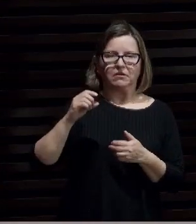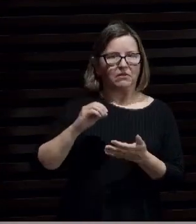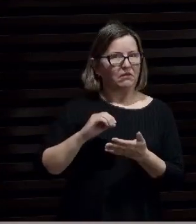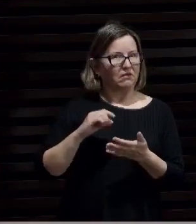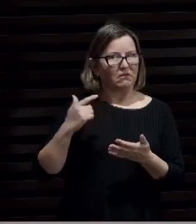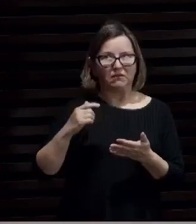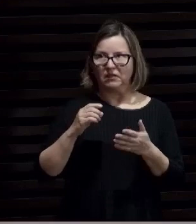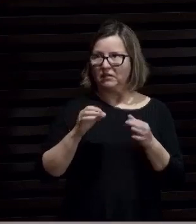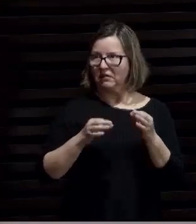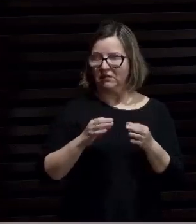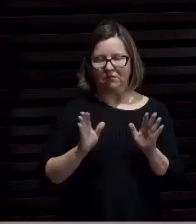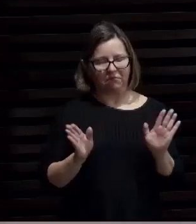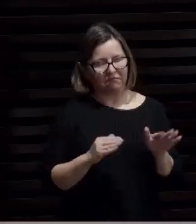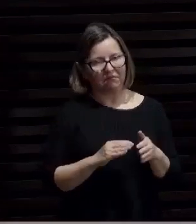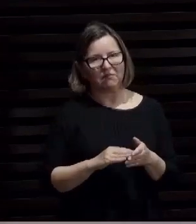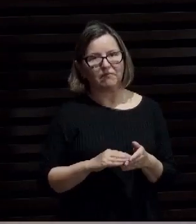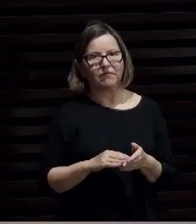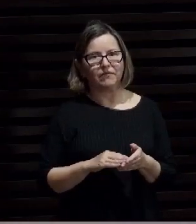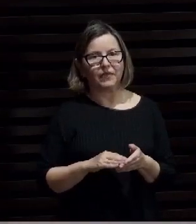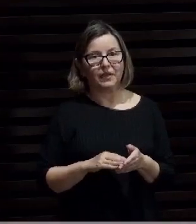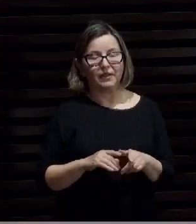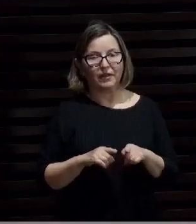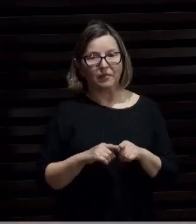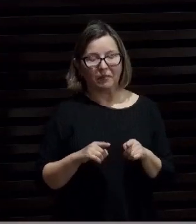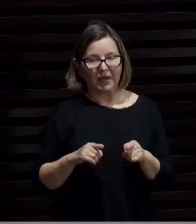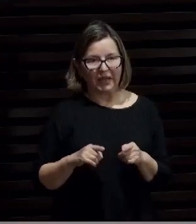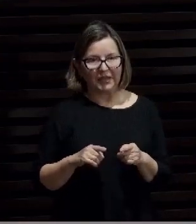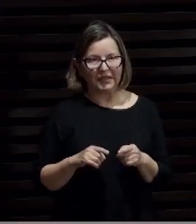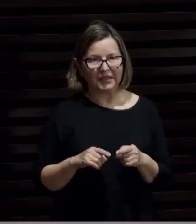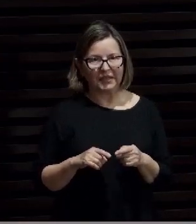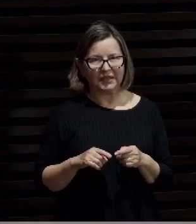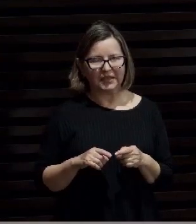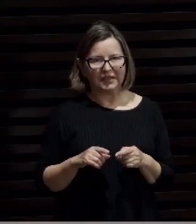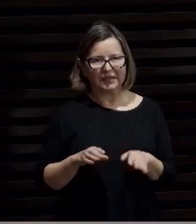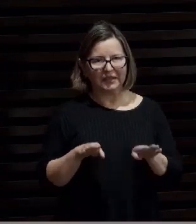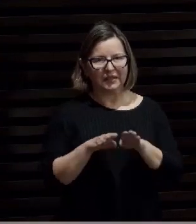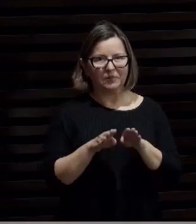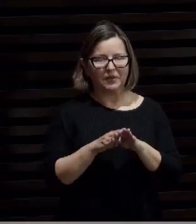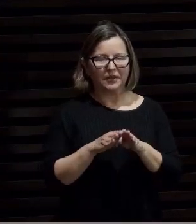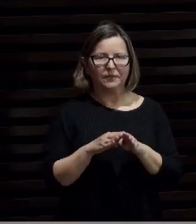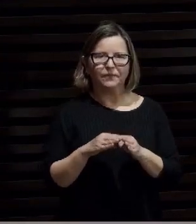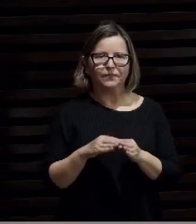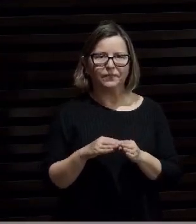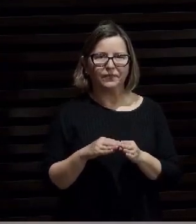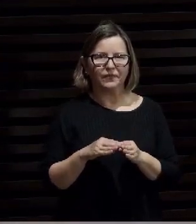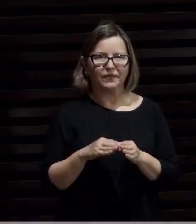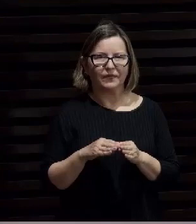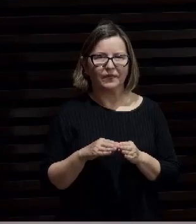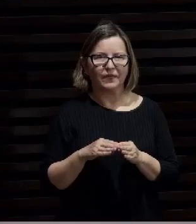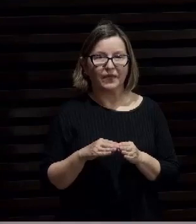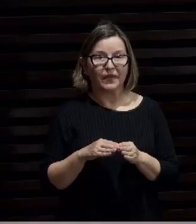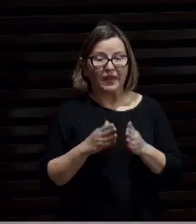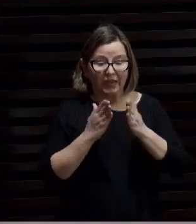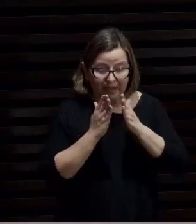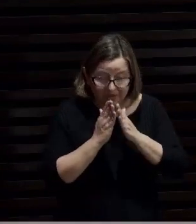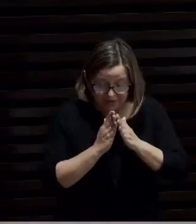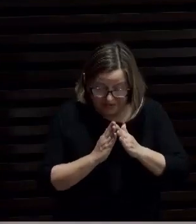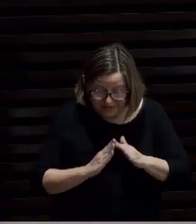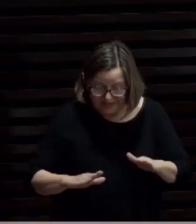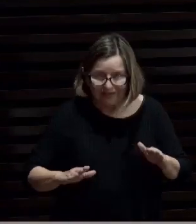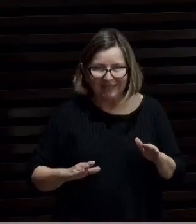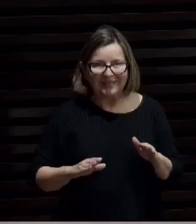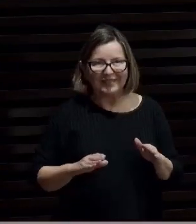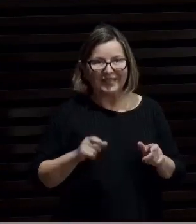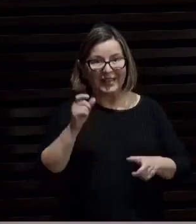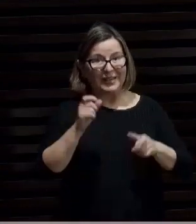Existe um outro extremo, quando a gente fala de eleição. Sabe qual é? O extremo da adoração. Aqueles que